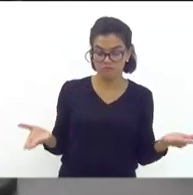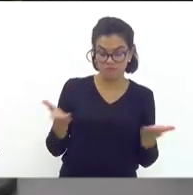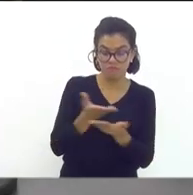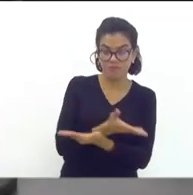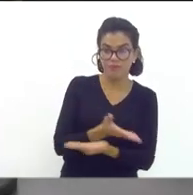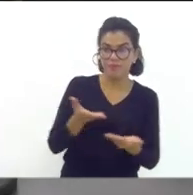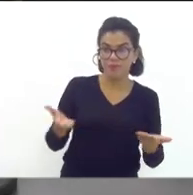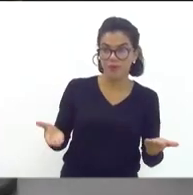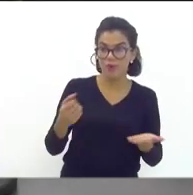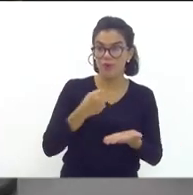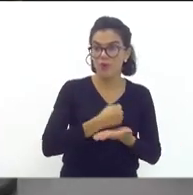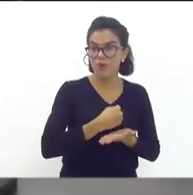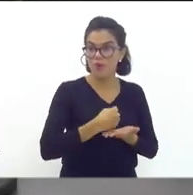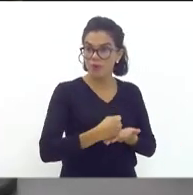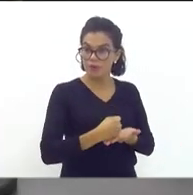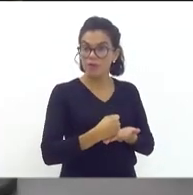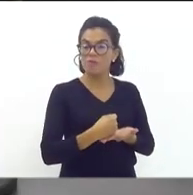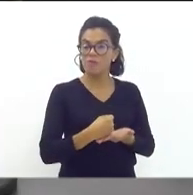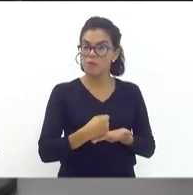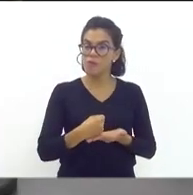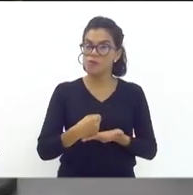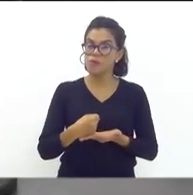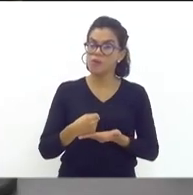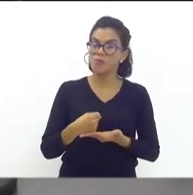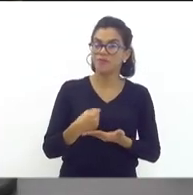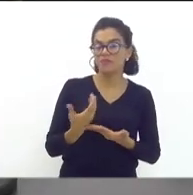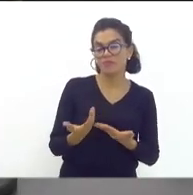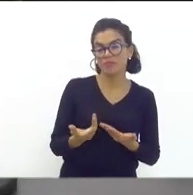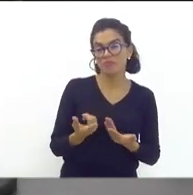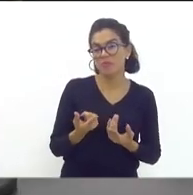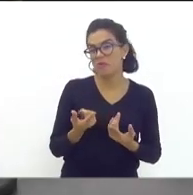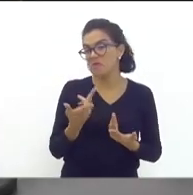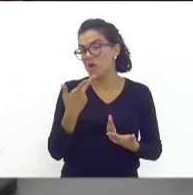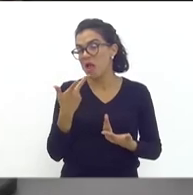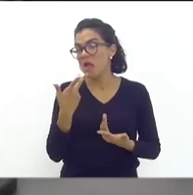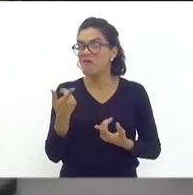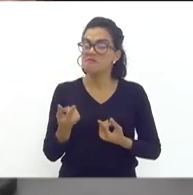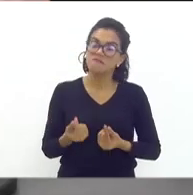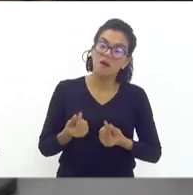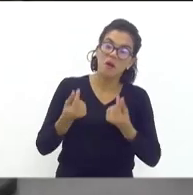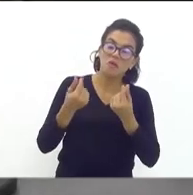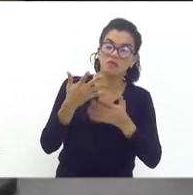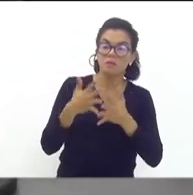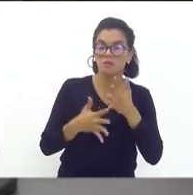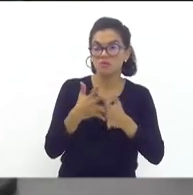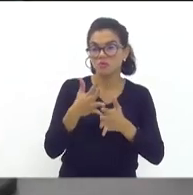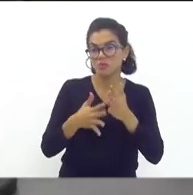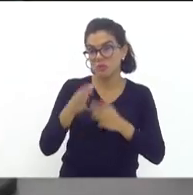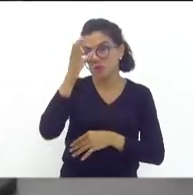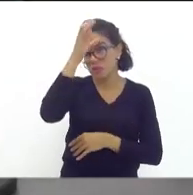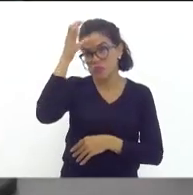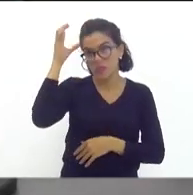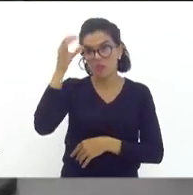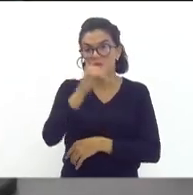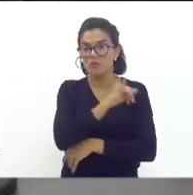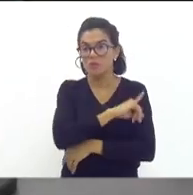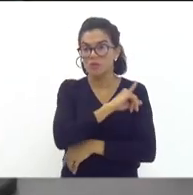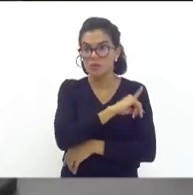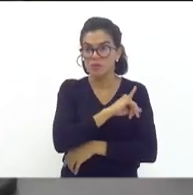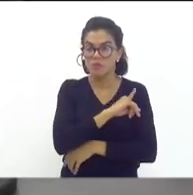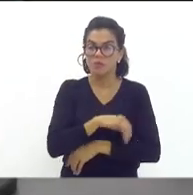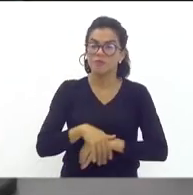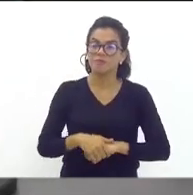esse contrato trazer valores que prejudica os usuários no Rio de Janeiro a gente tem um processo